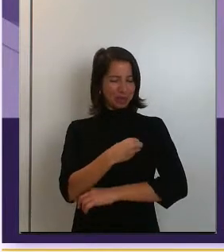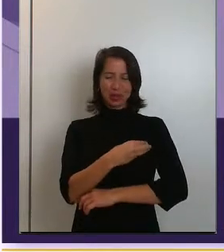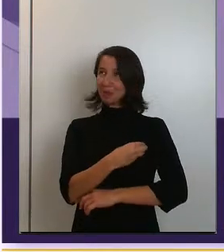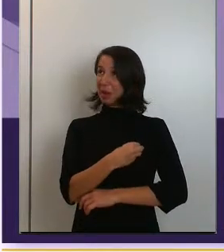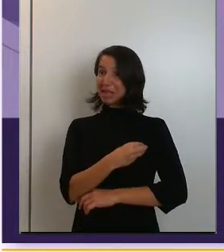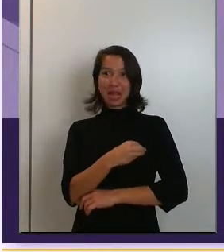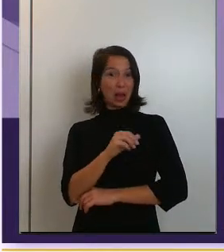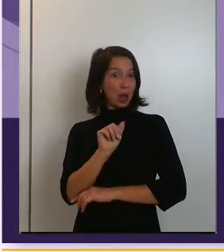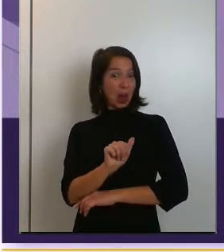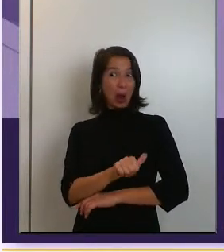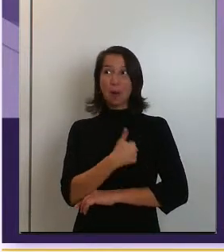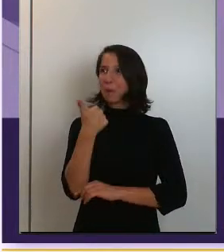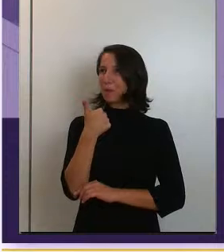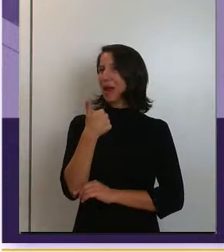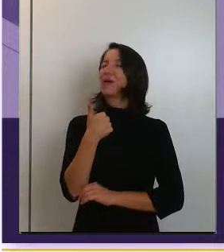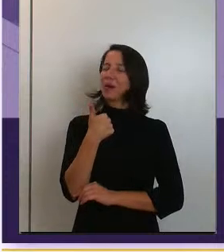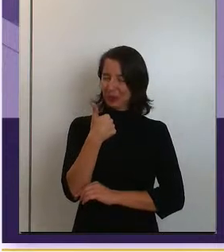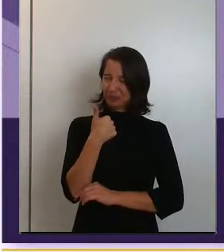gosto muito